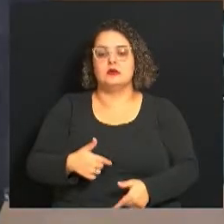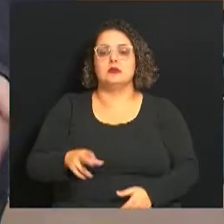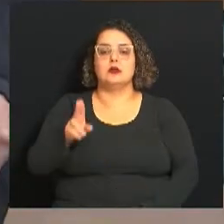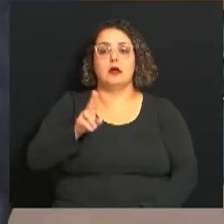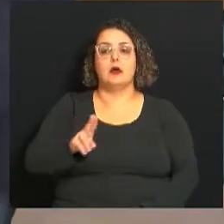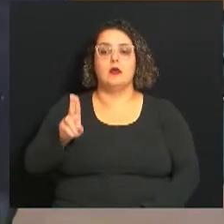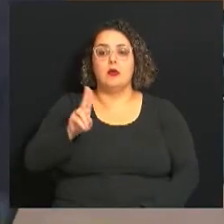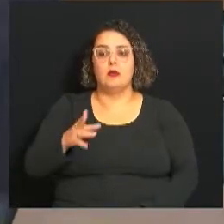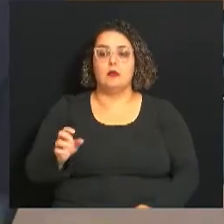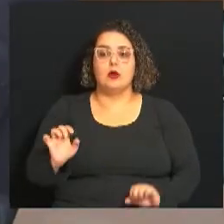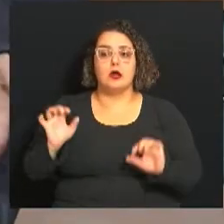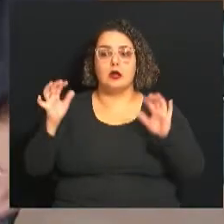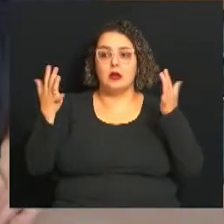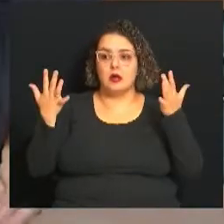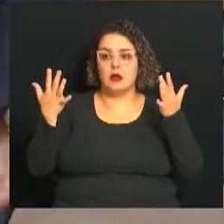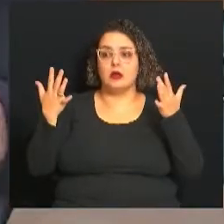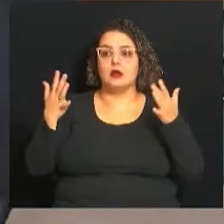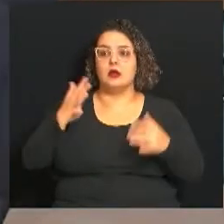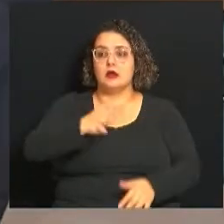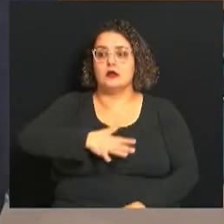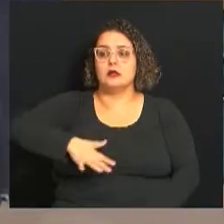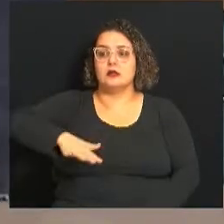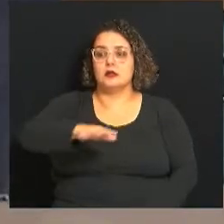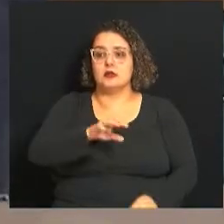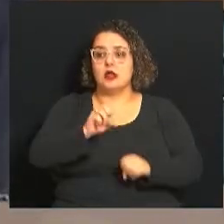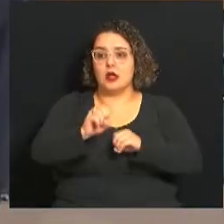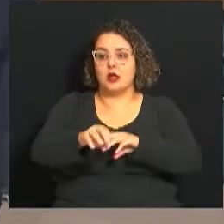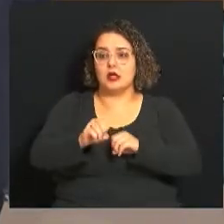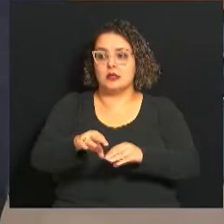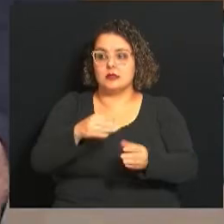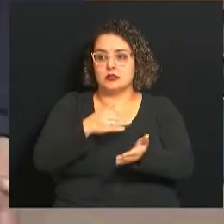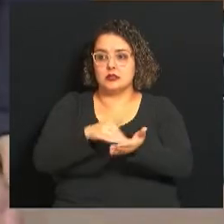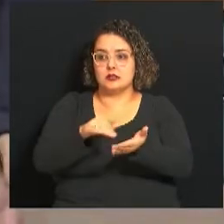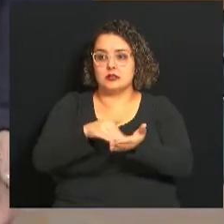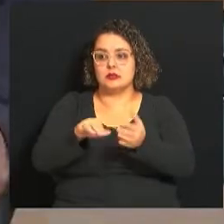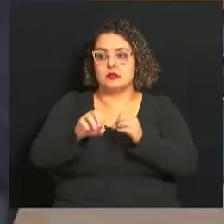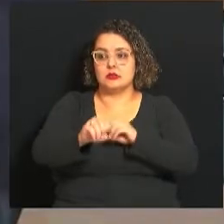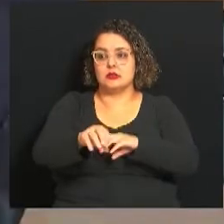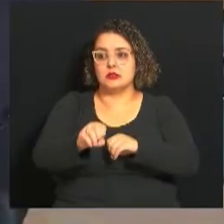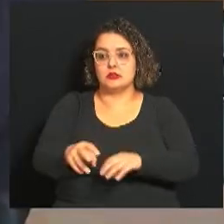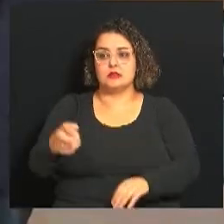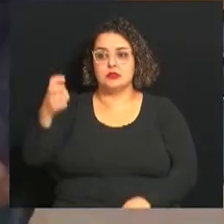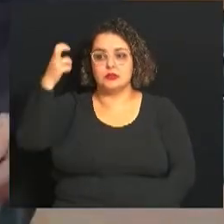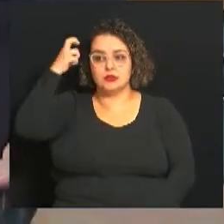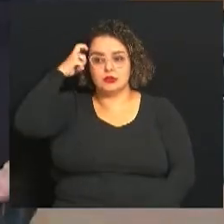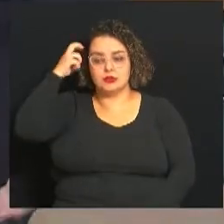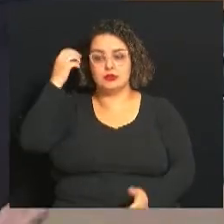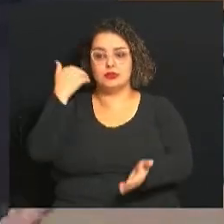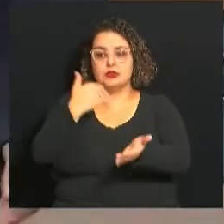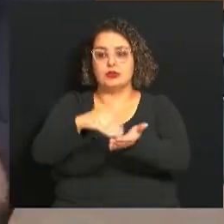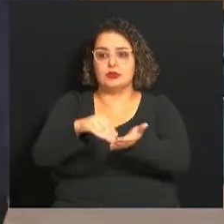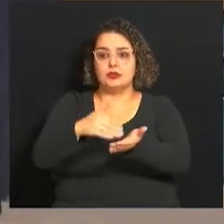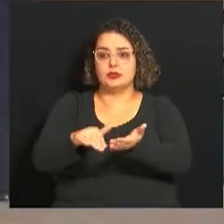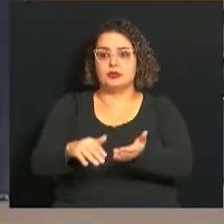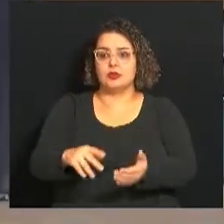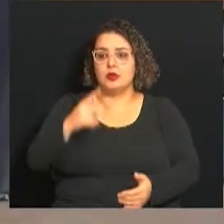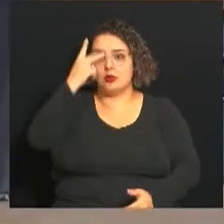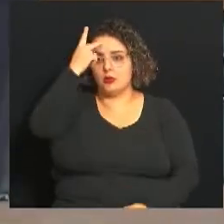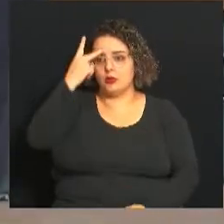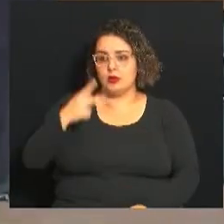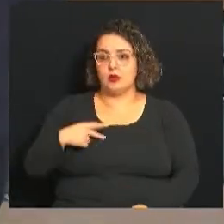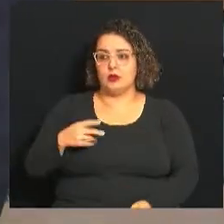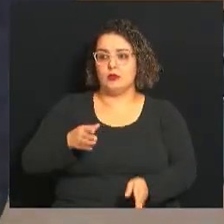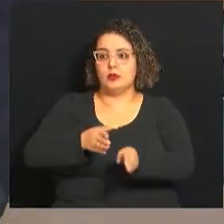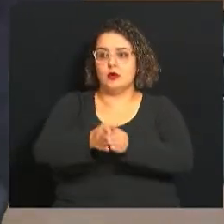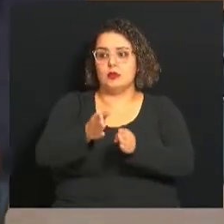para eventos da área da educação, da Secretaria de Educação, da Secretaria de Cultura, né? O próprio Conselho do Condepac, que eu também